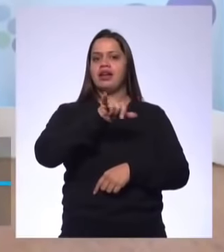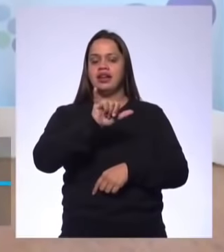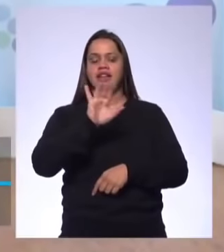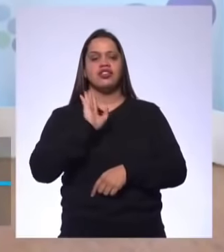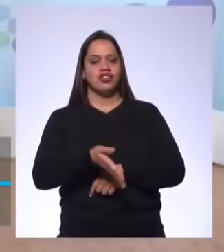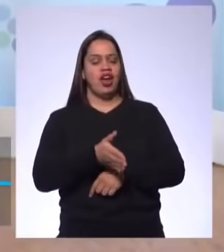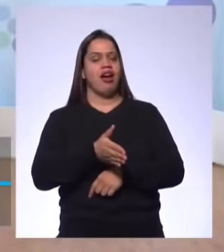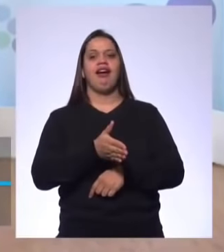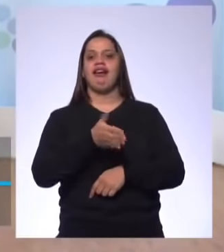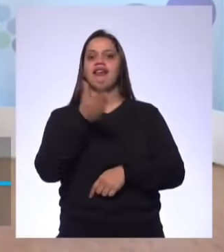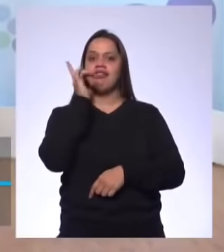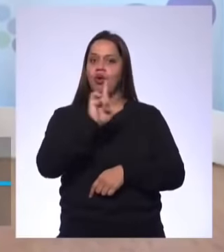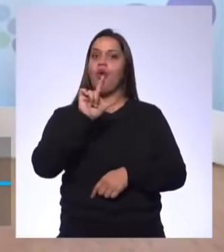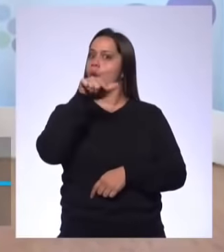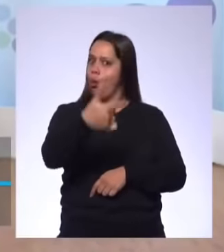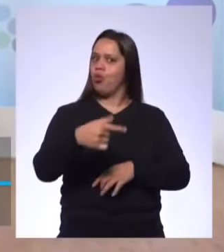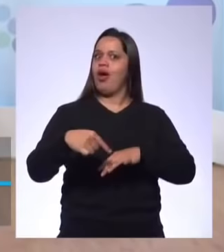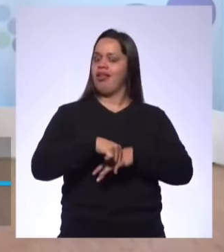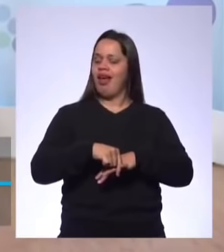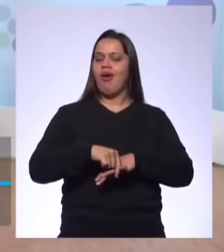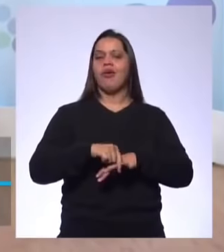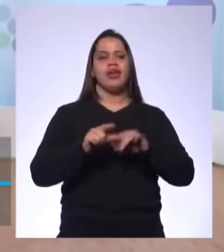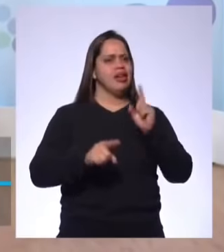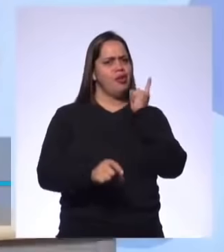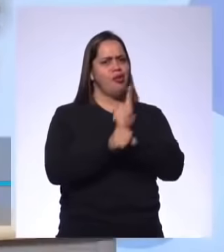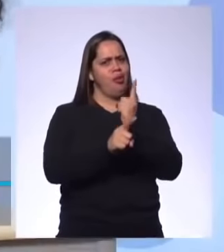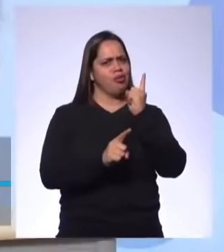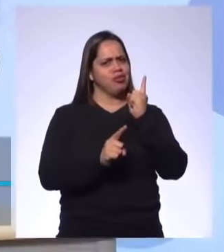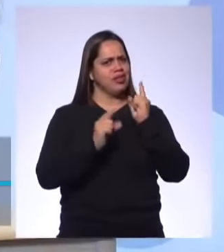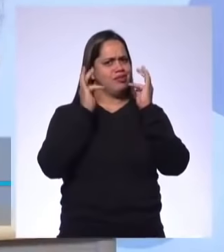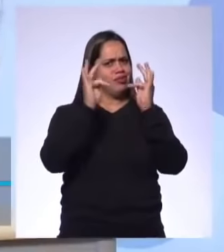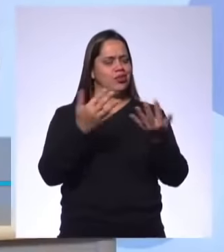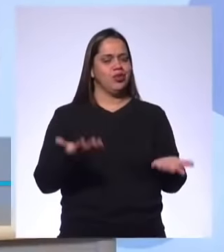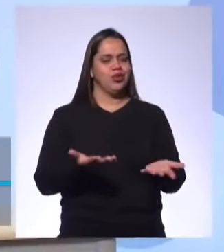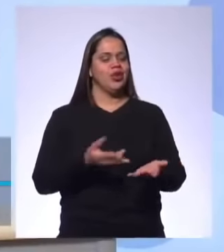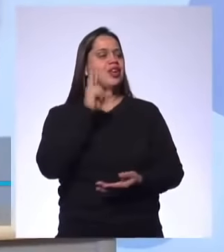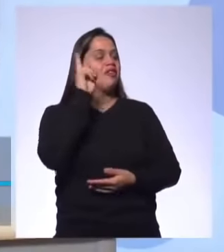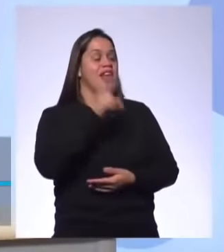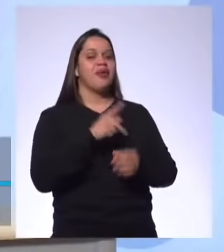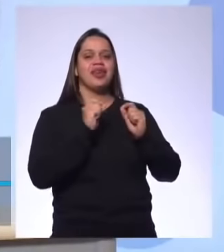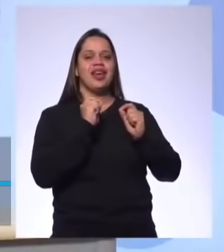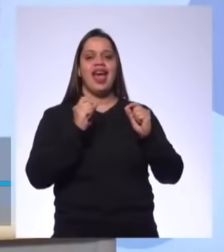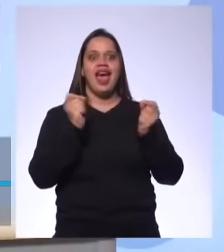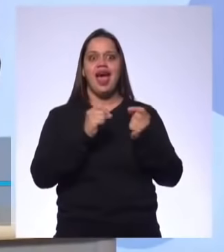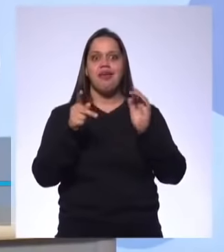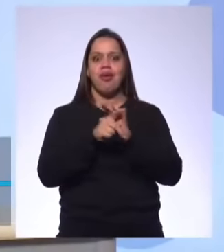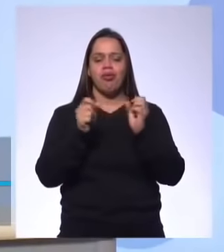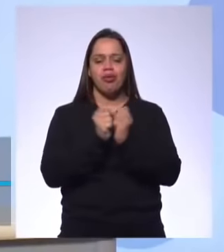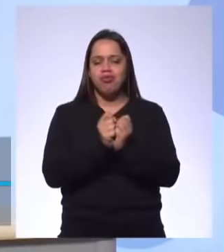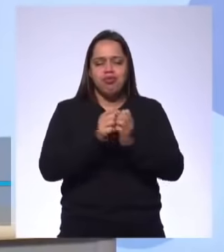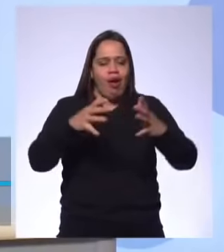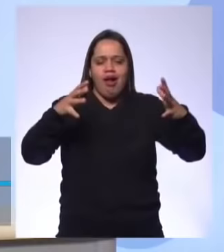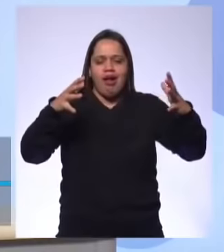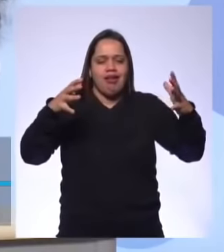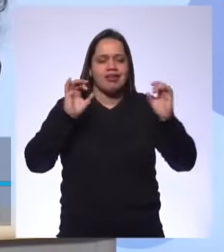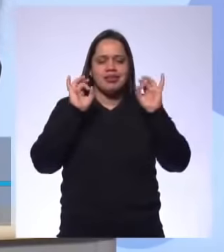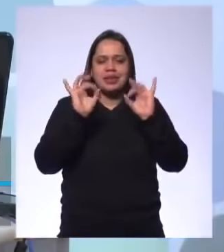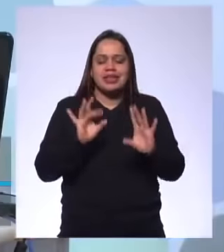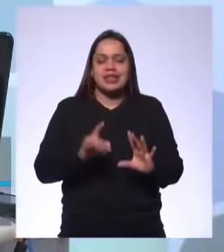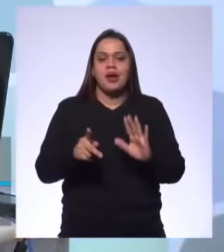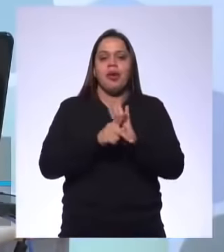do gênero conto, gente. Se vocês não perceberam, isso são os contos, não é, Dani? É bem legal pontuar. Sim. Que é o gênero conto.